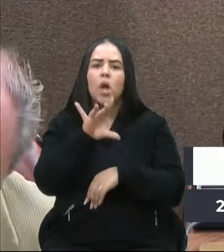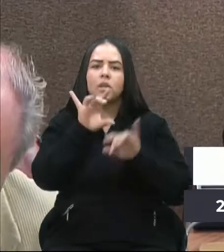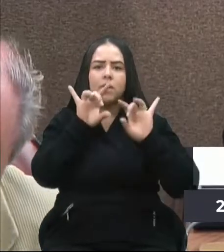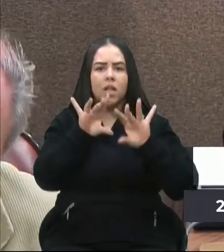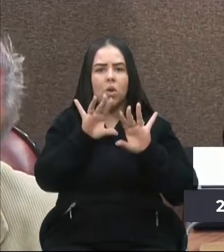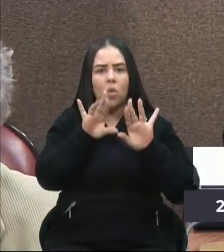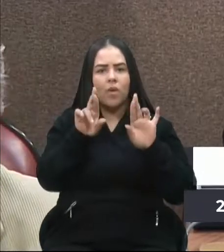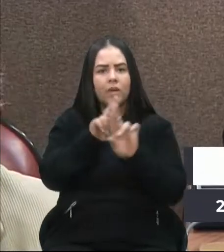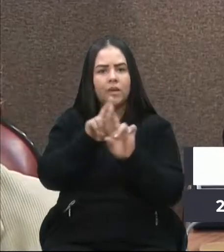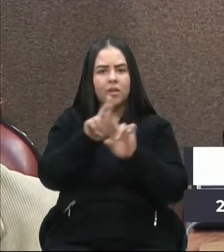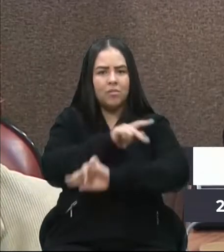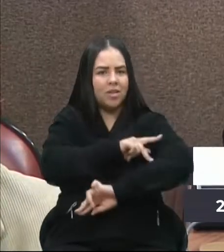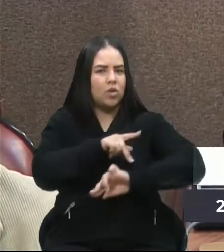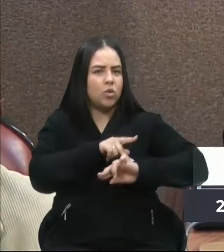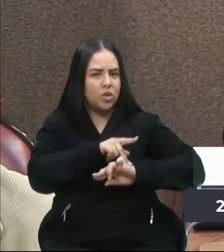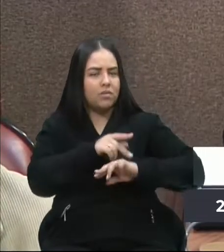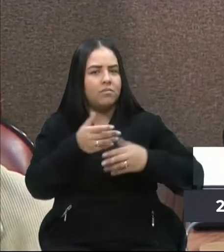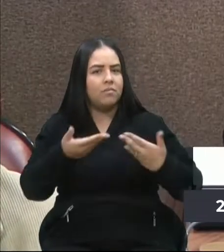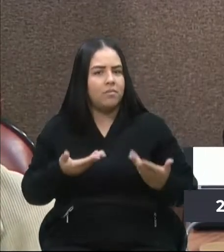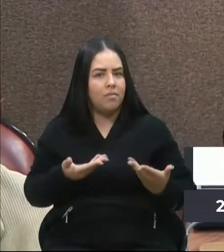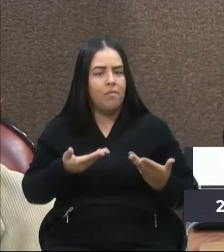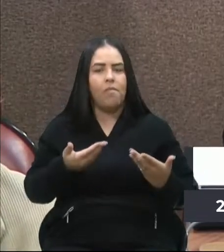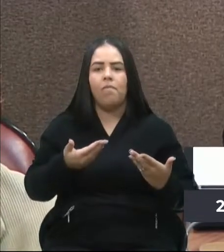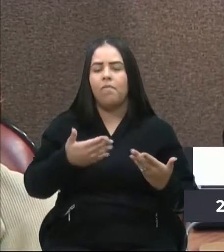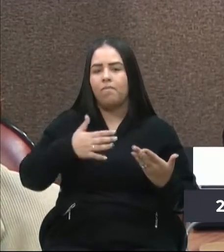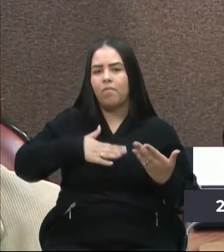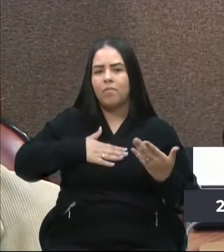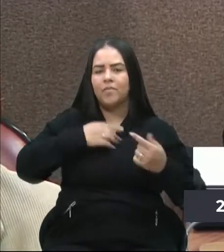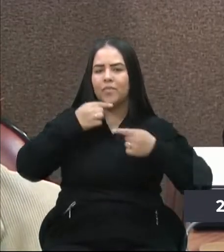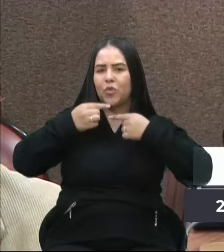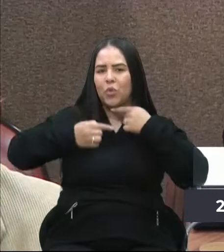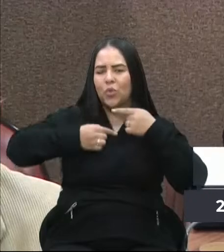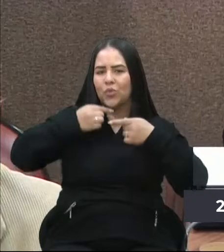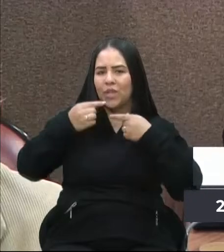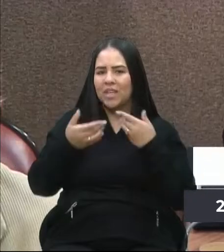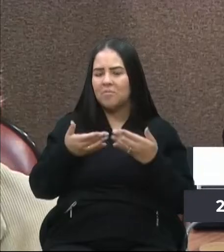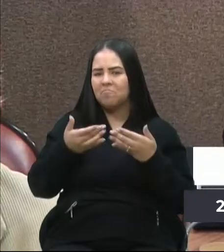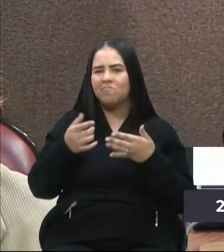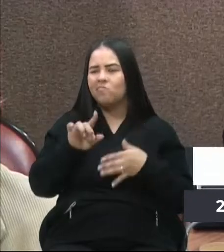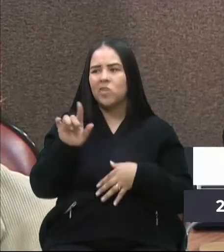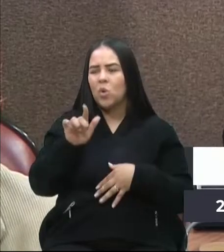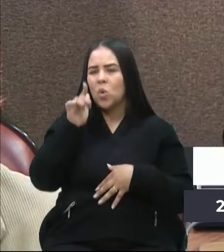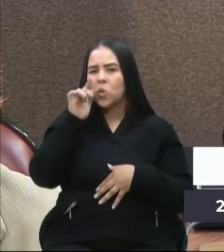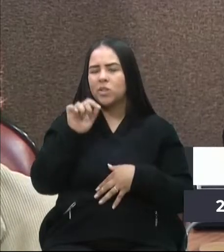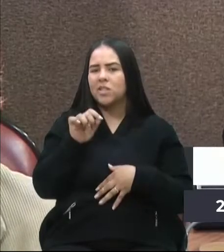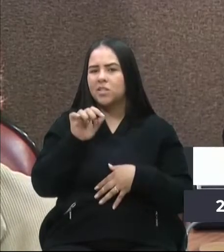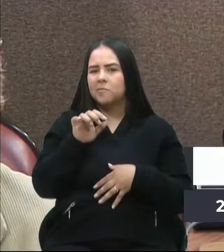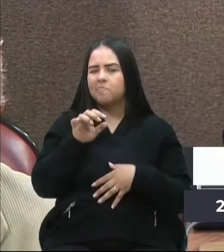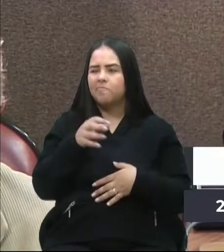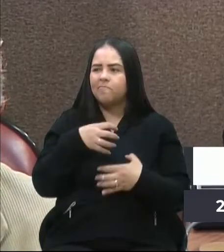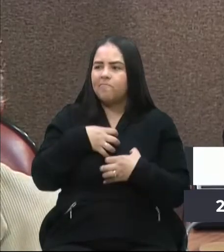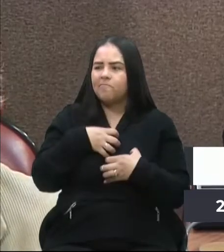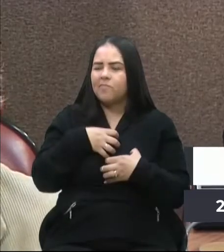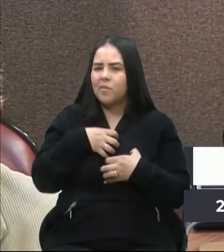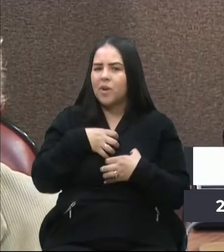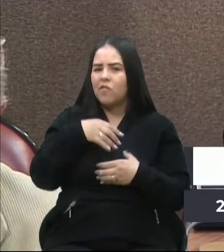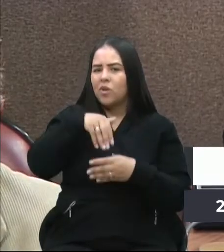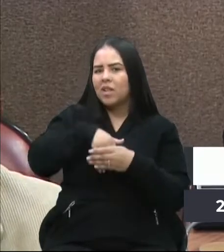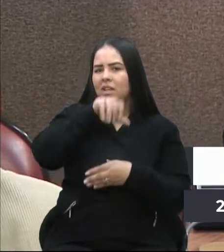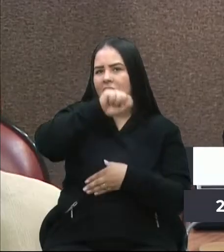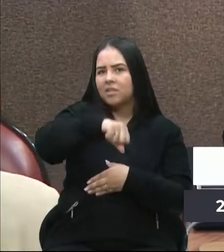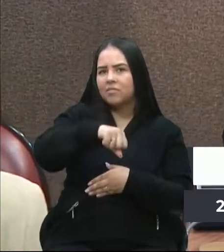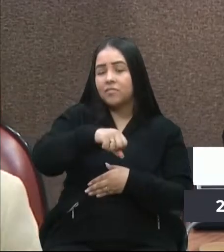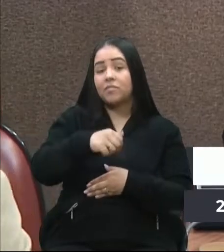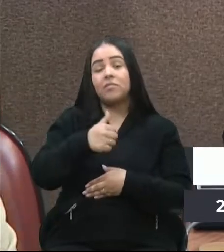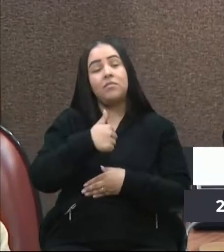com a pedagogia. Então, por essa dúvida, eu ainda não consigo me sentir confortável para um voto favorável.